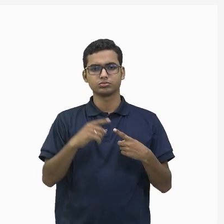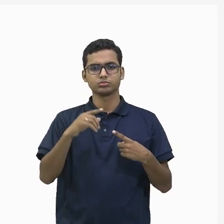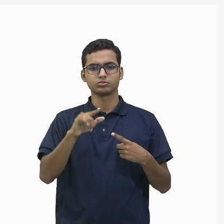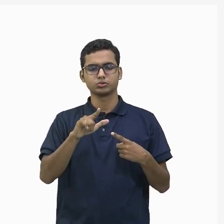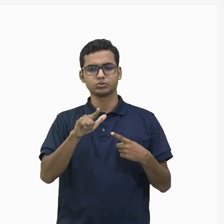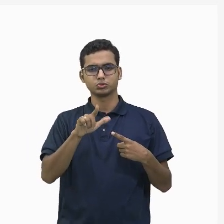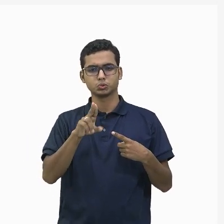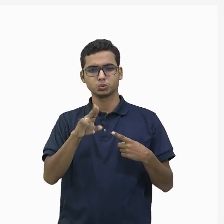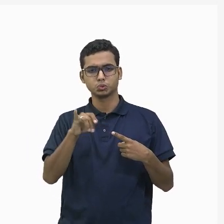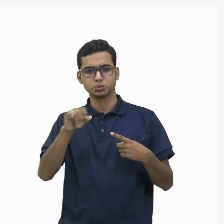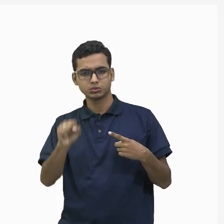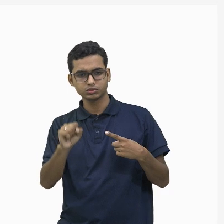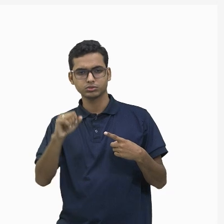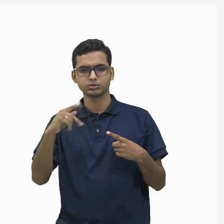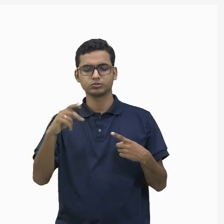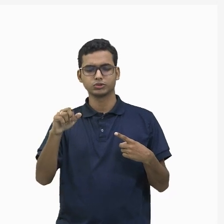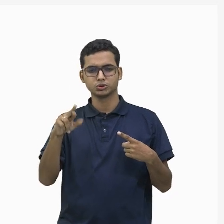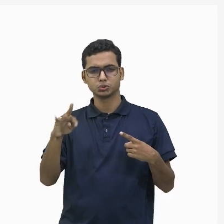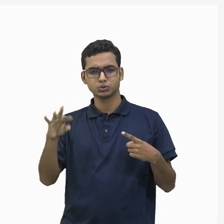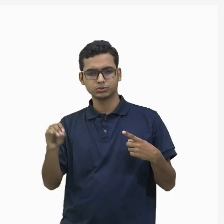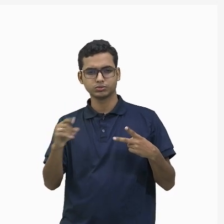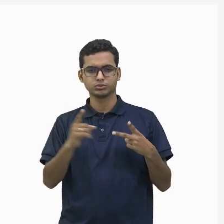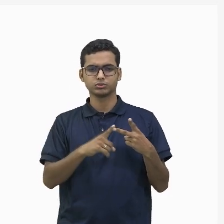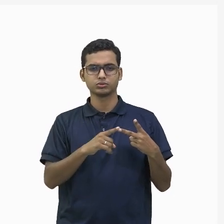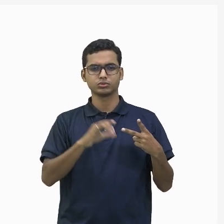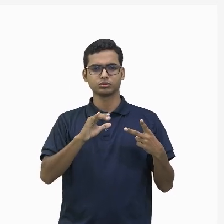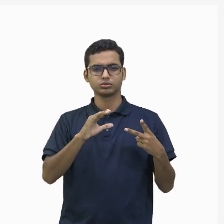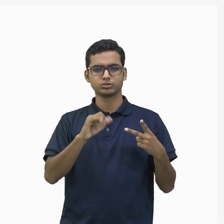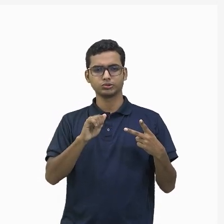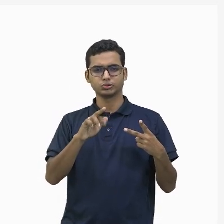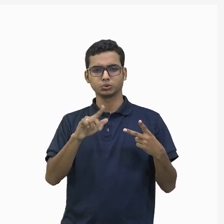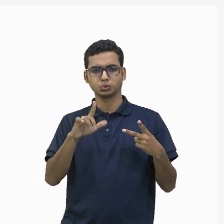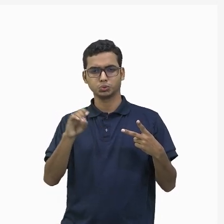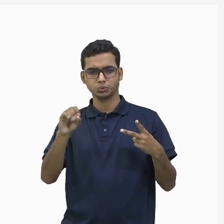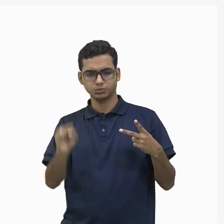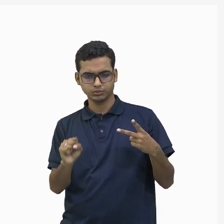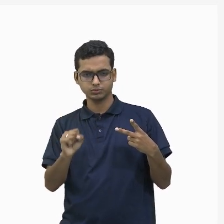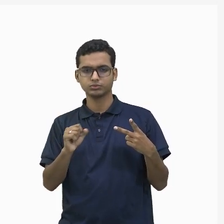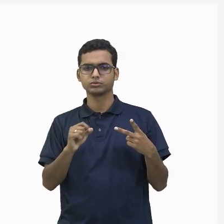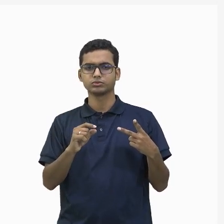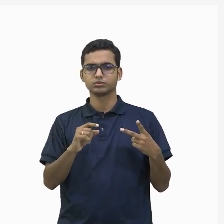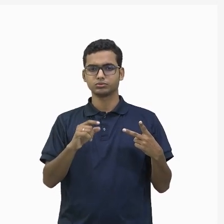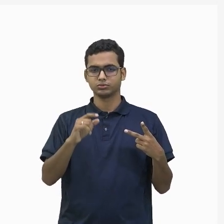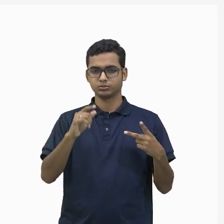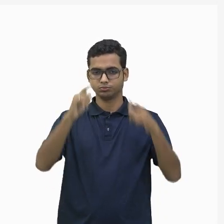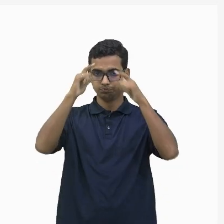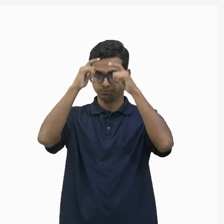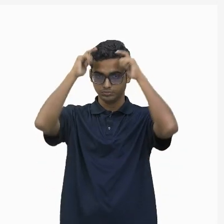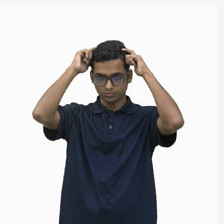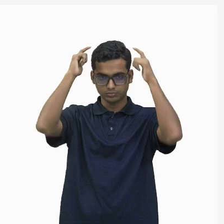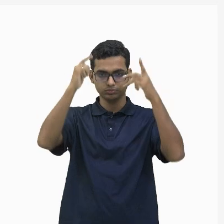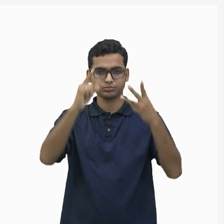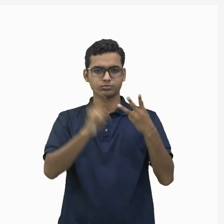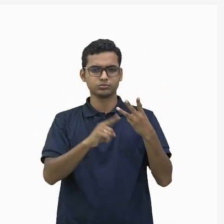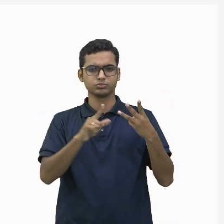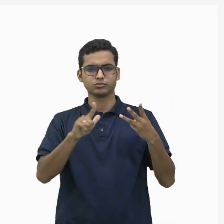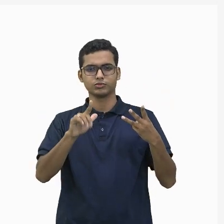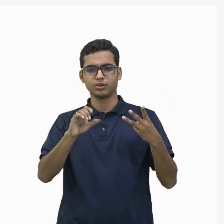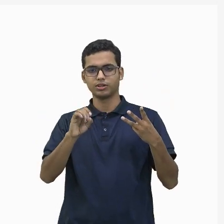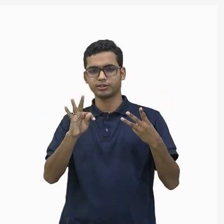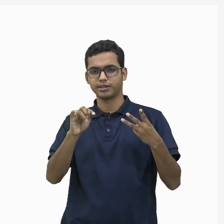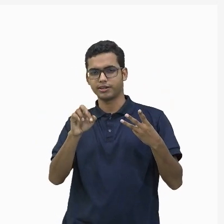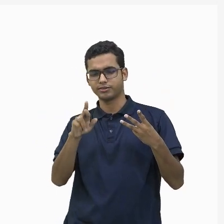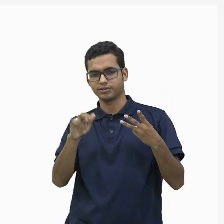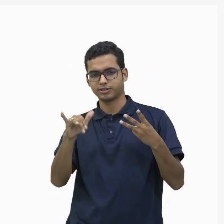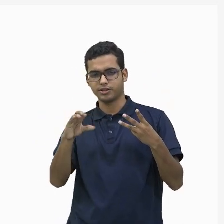Calvo e Lotário. Então, perceba aí, tá certo? Essa importância, então, dessa formação, né,